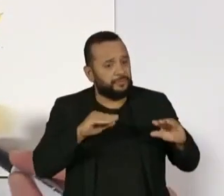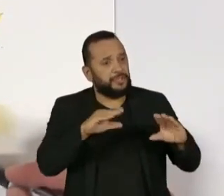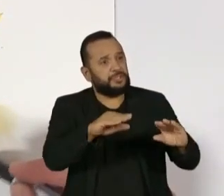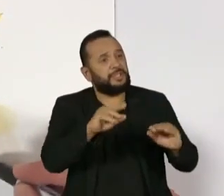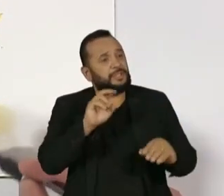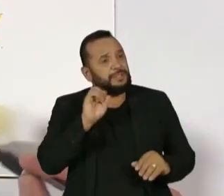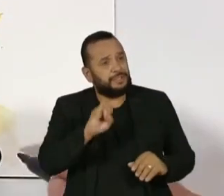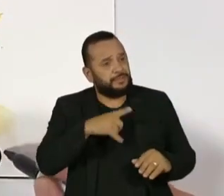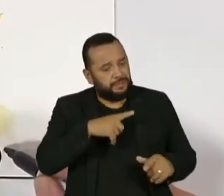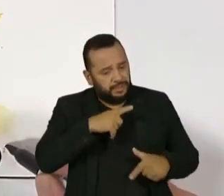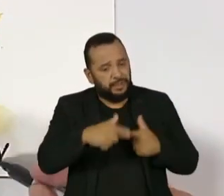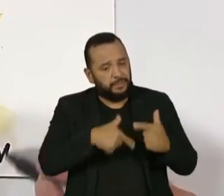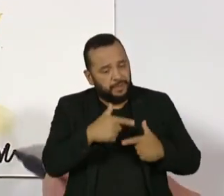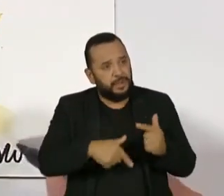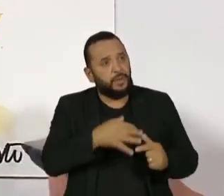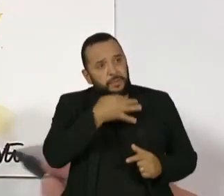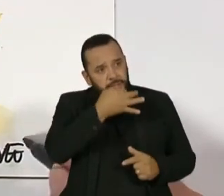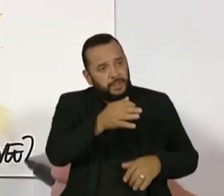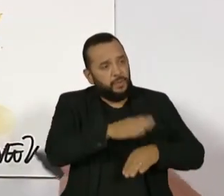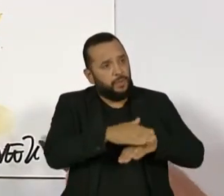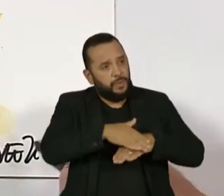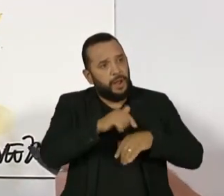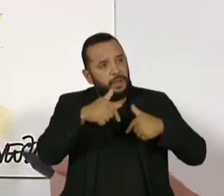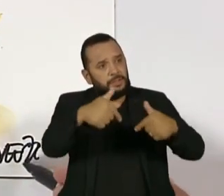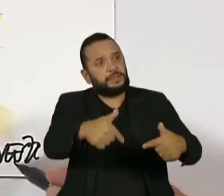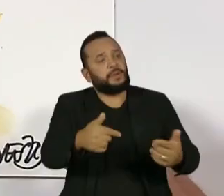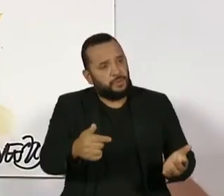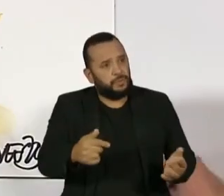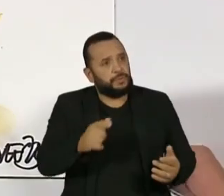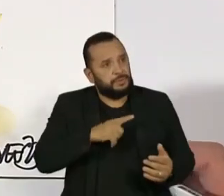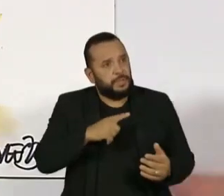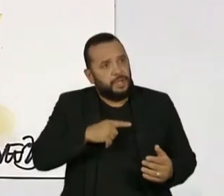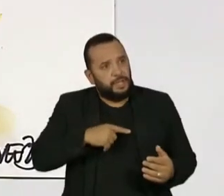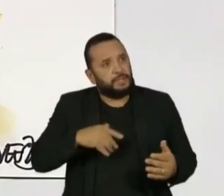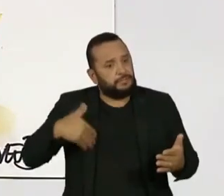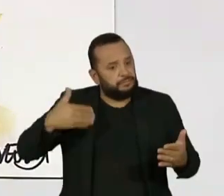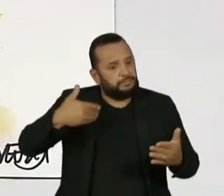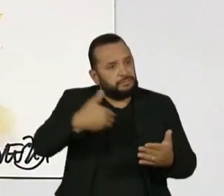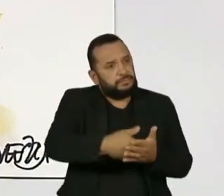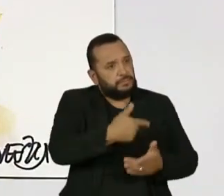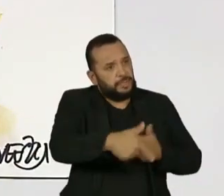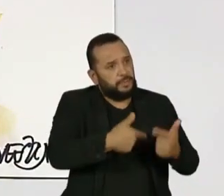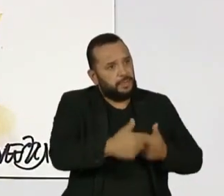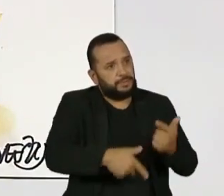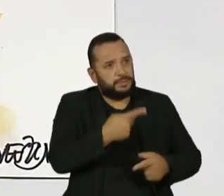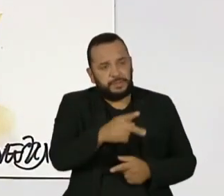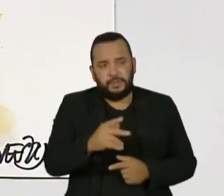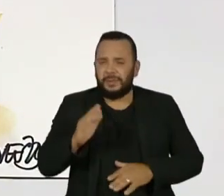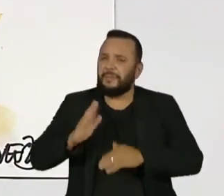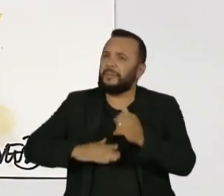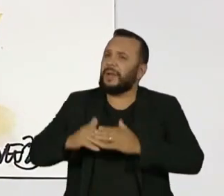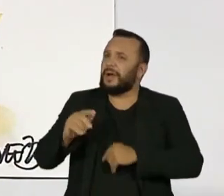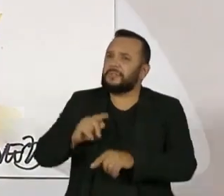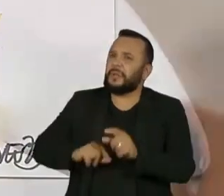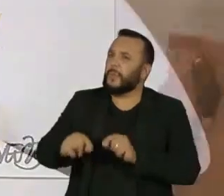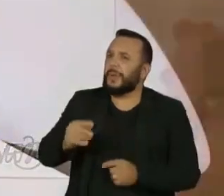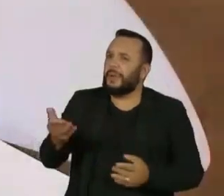suas opiniões ou com ações que você tem no decorrer do seu mandato. Mas na prática seria o quê? Não, na